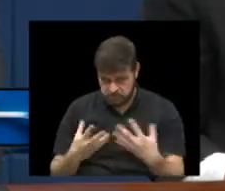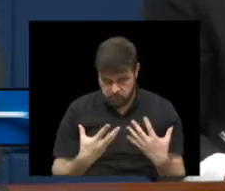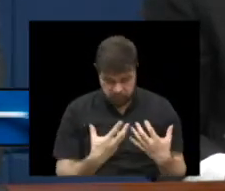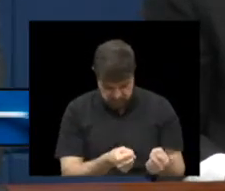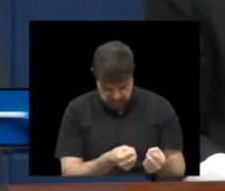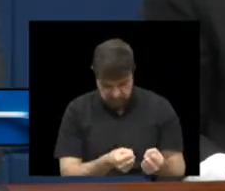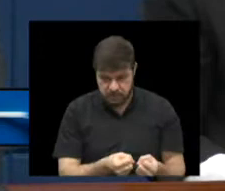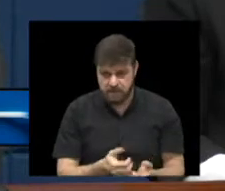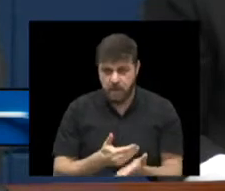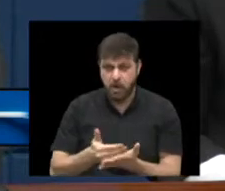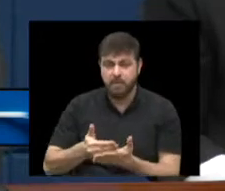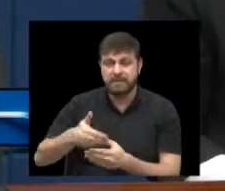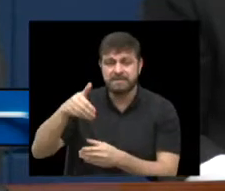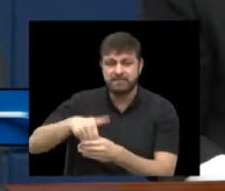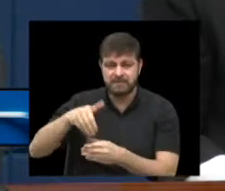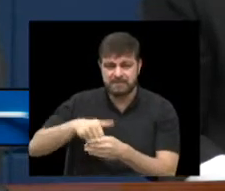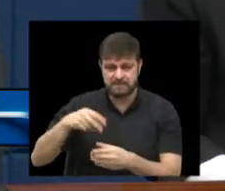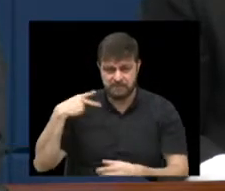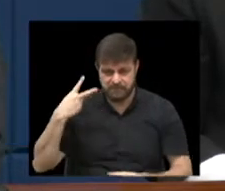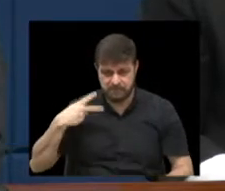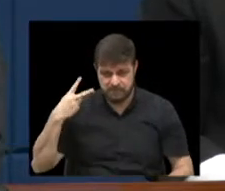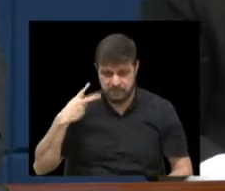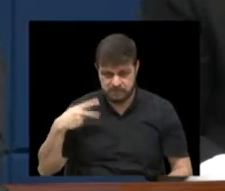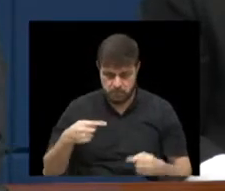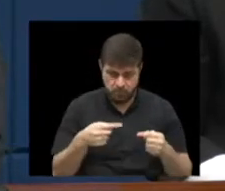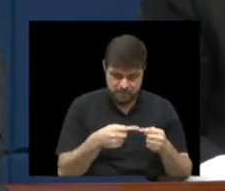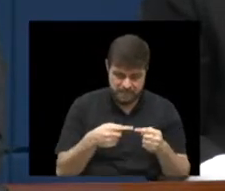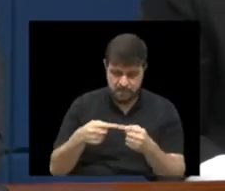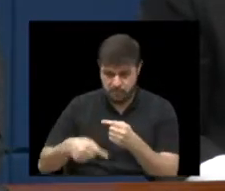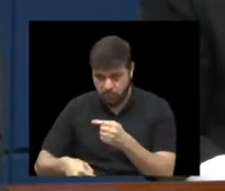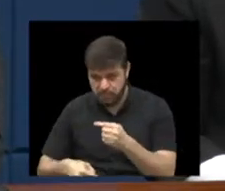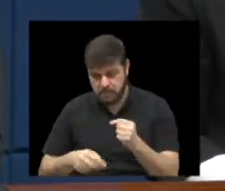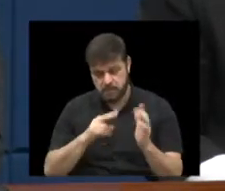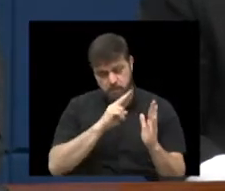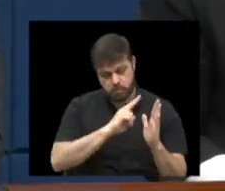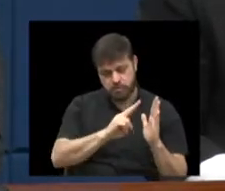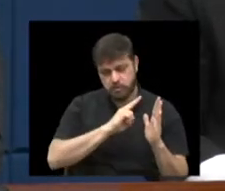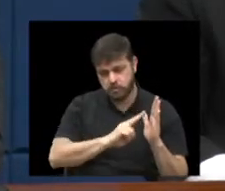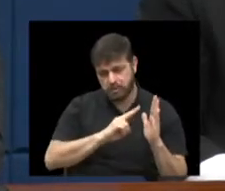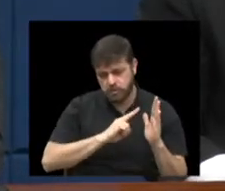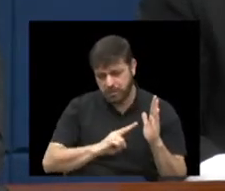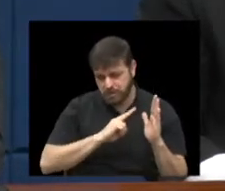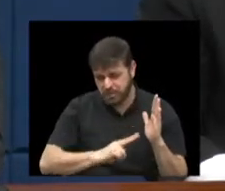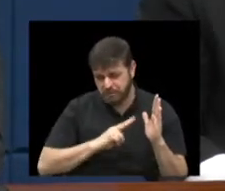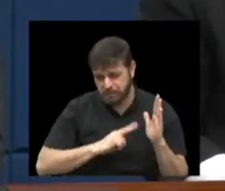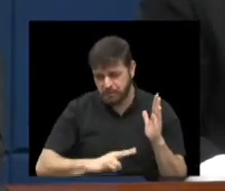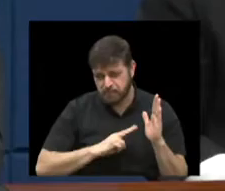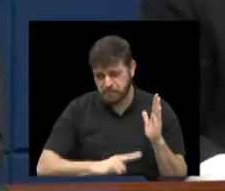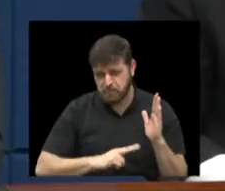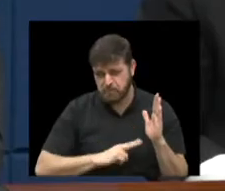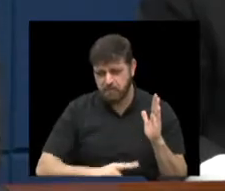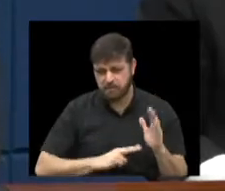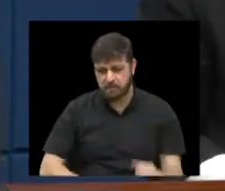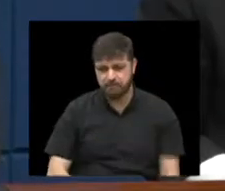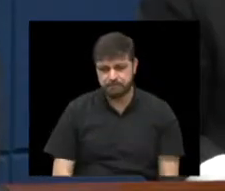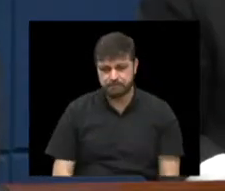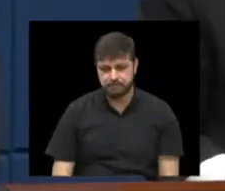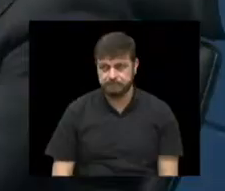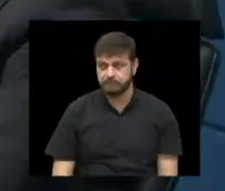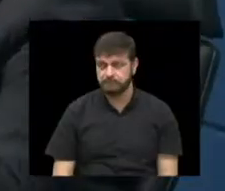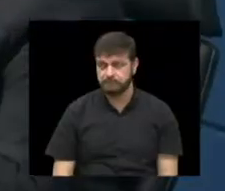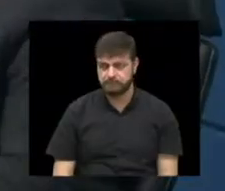votação. Vereadores favoráveis dirão sim, contrários dirão não. Chamada de votação, vereador Pastor